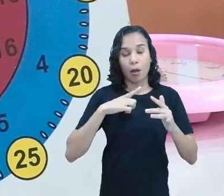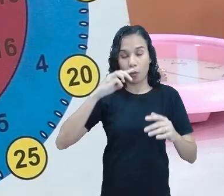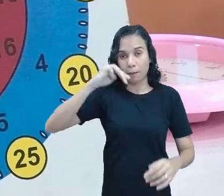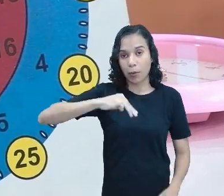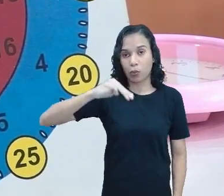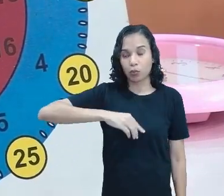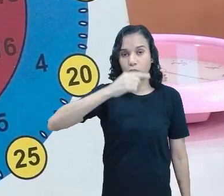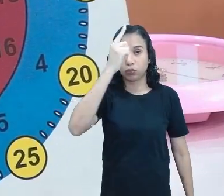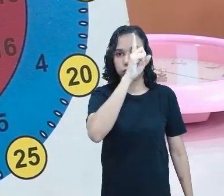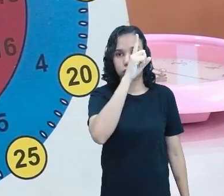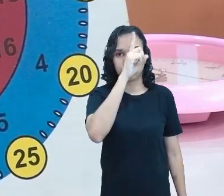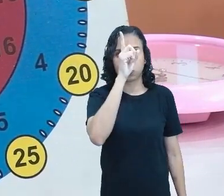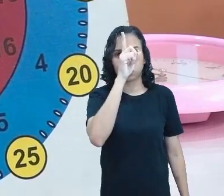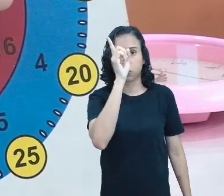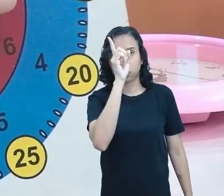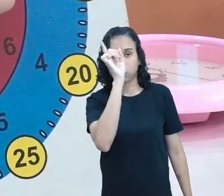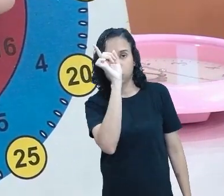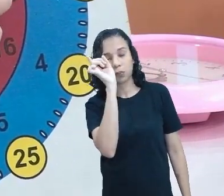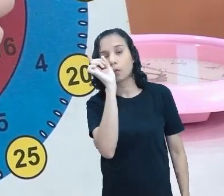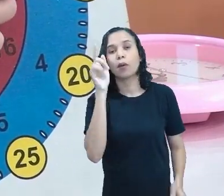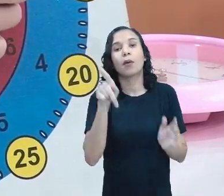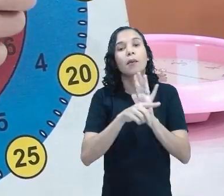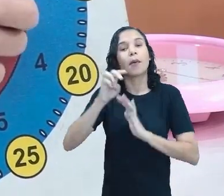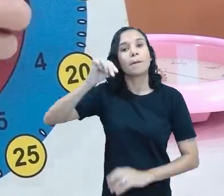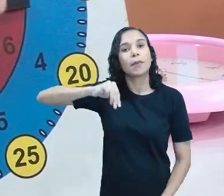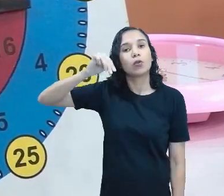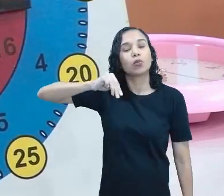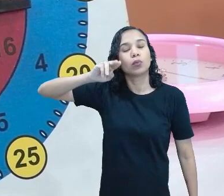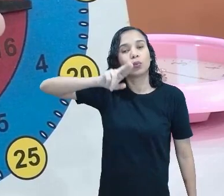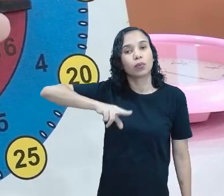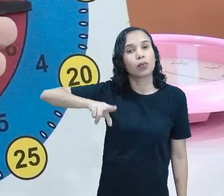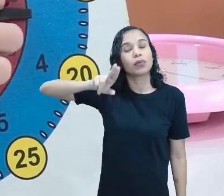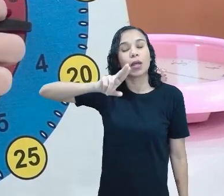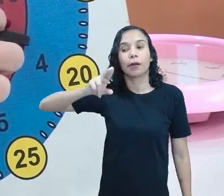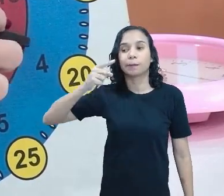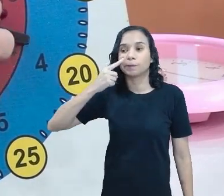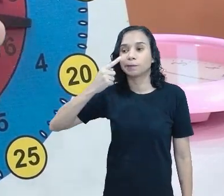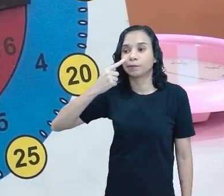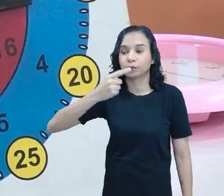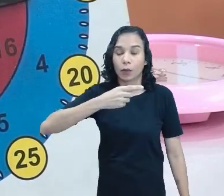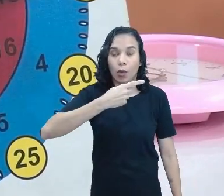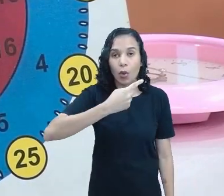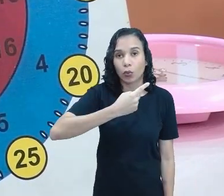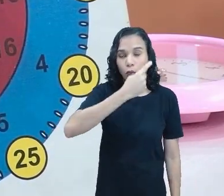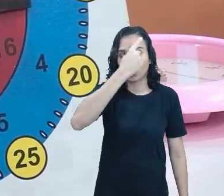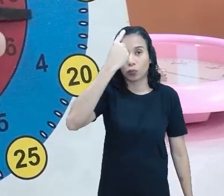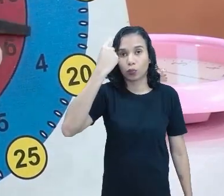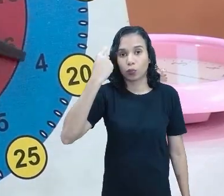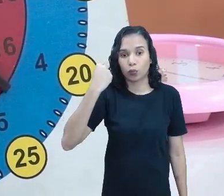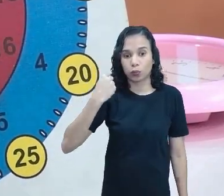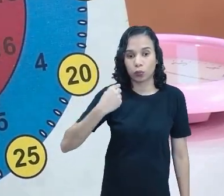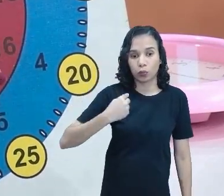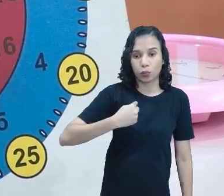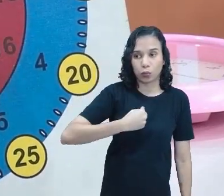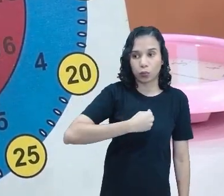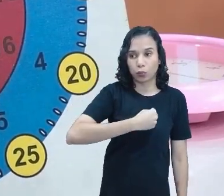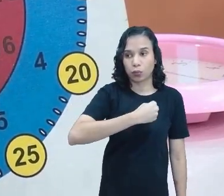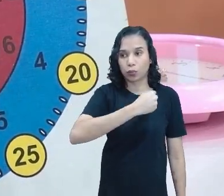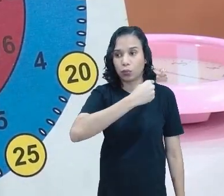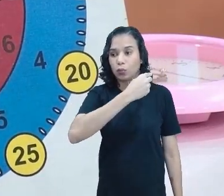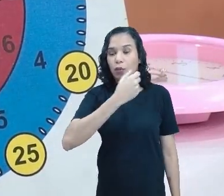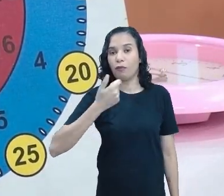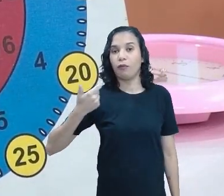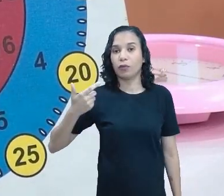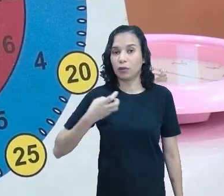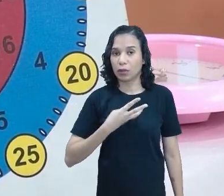minutos aqui, o ponteiro do minuto, tá? Passar por todos esses números que eu acabei de falar, ó,